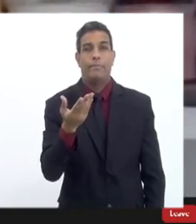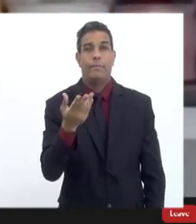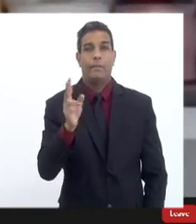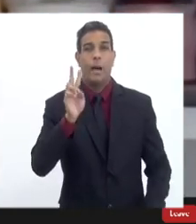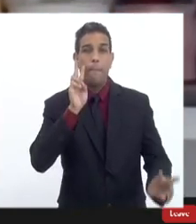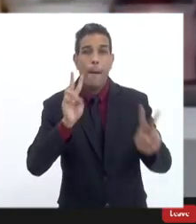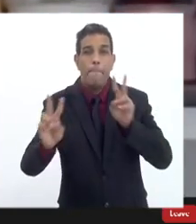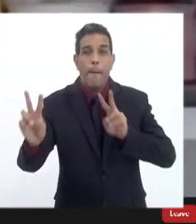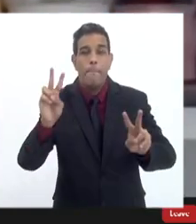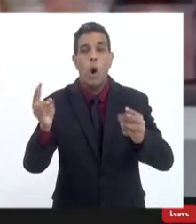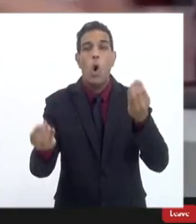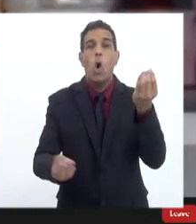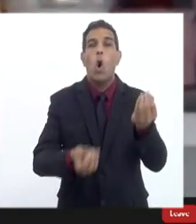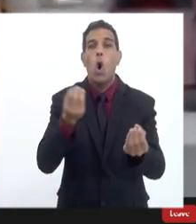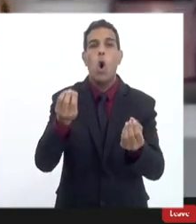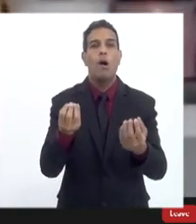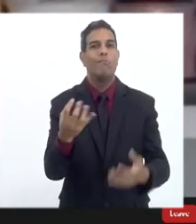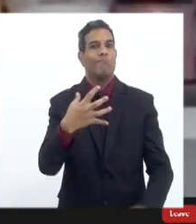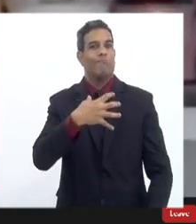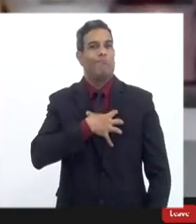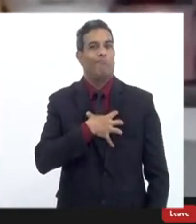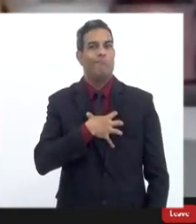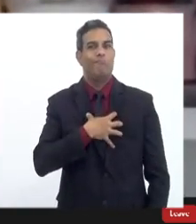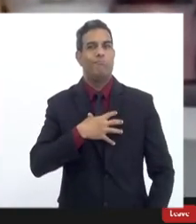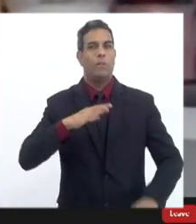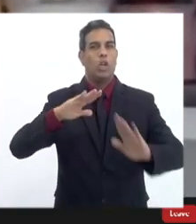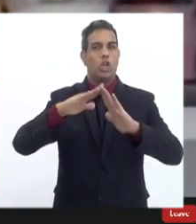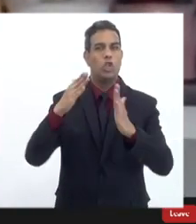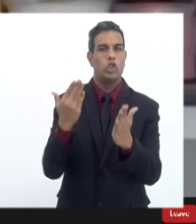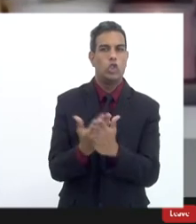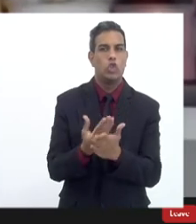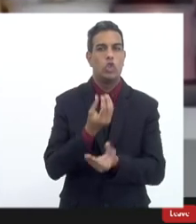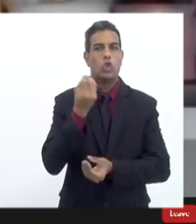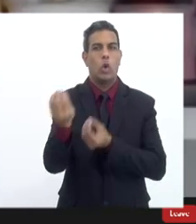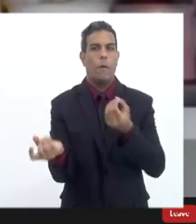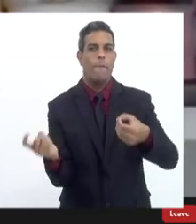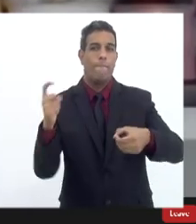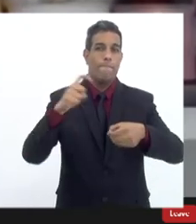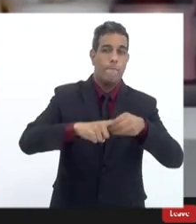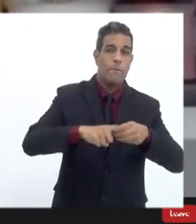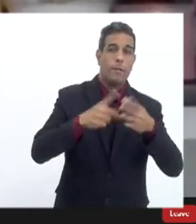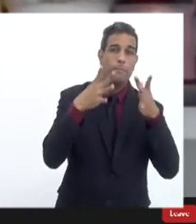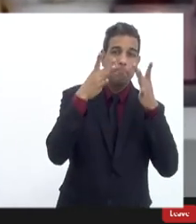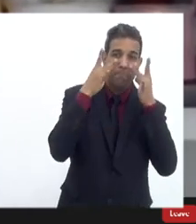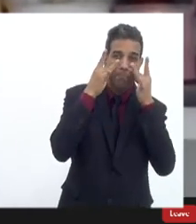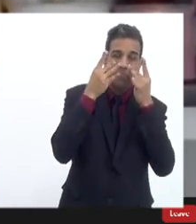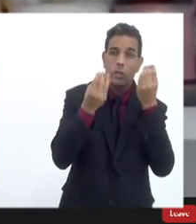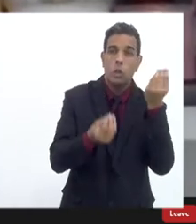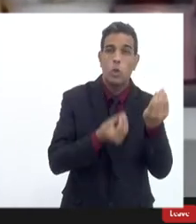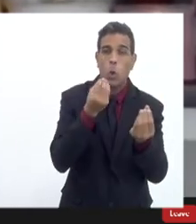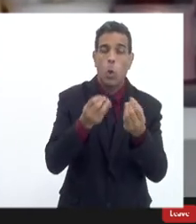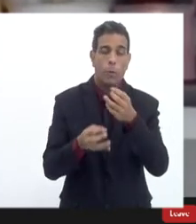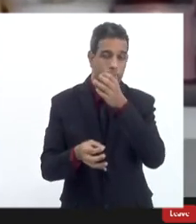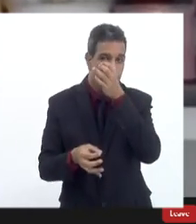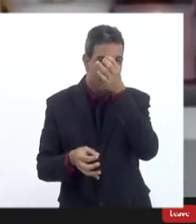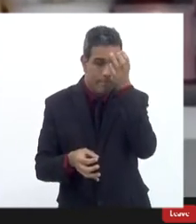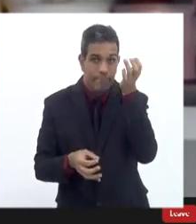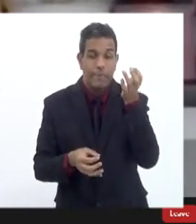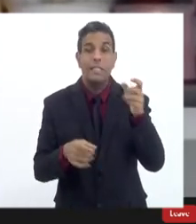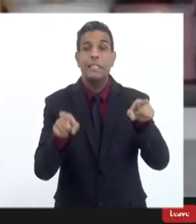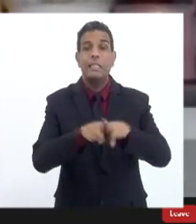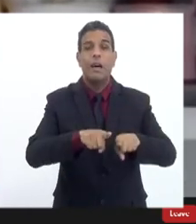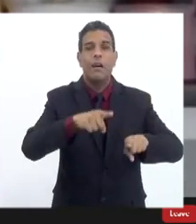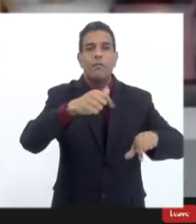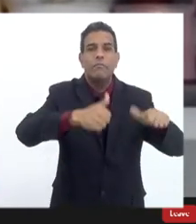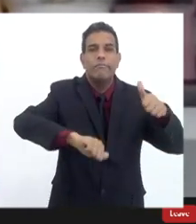mundiais em relação a como proceder nas escolas para retorno presencial, né, e avaliar